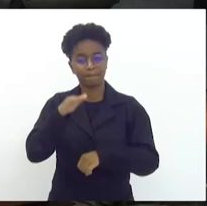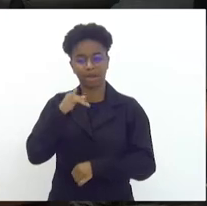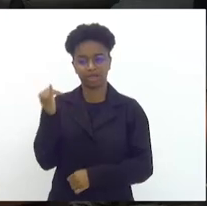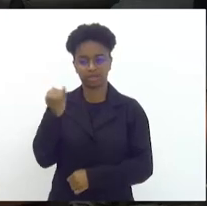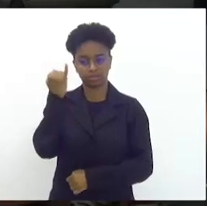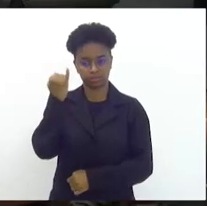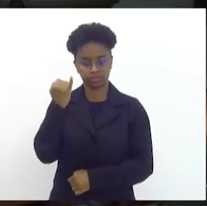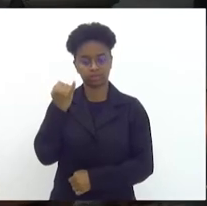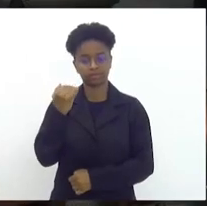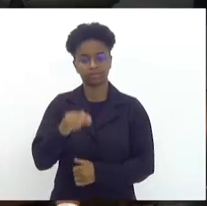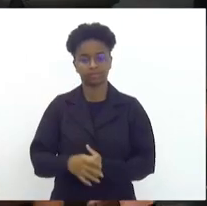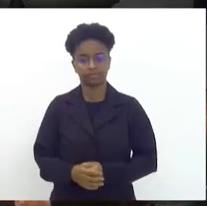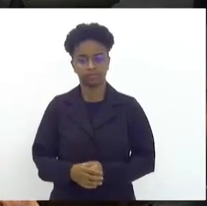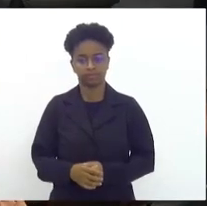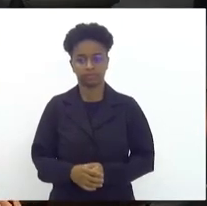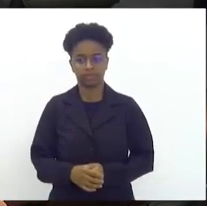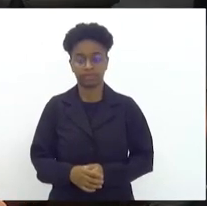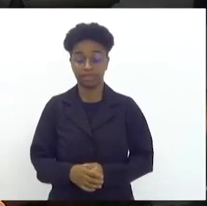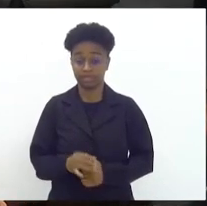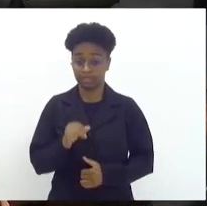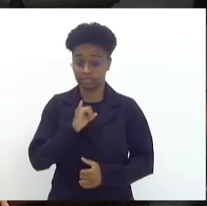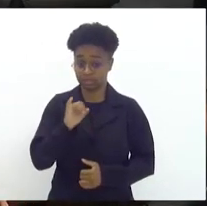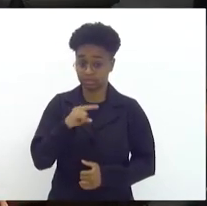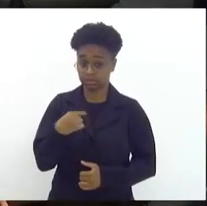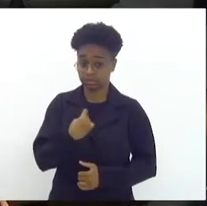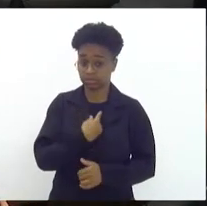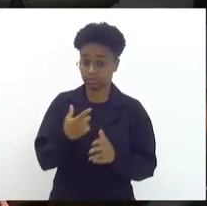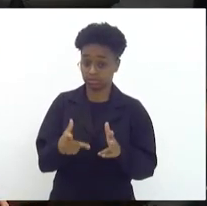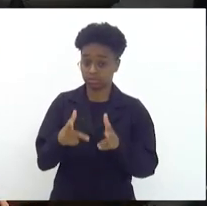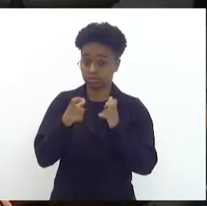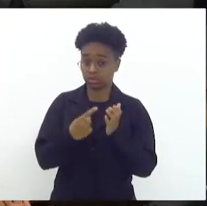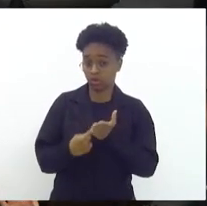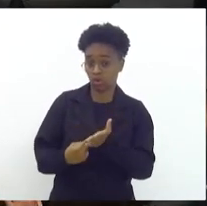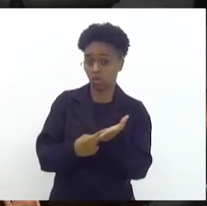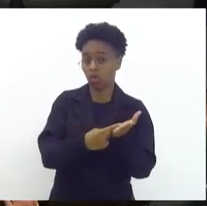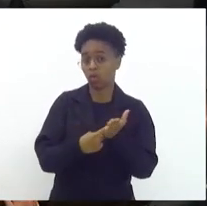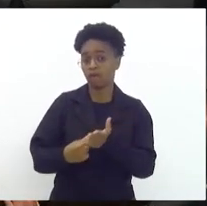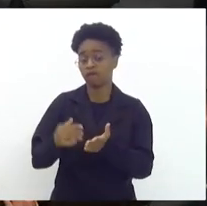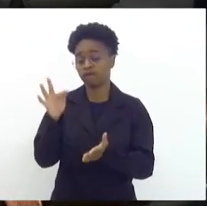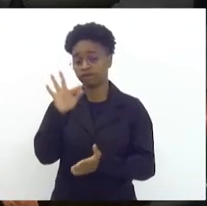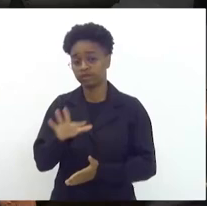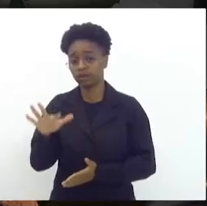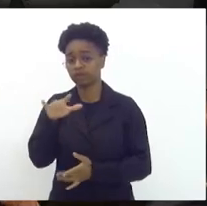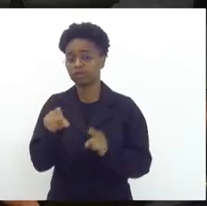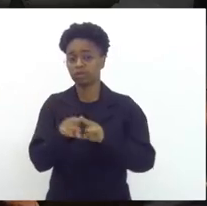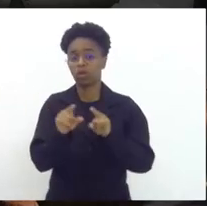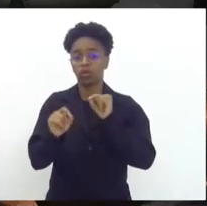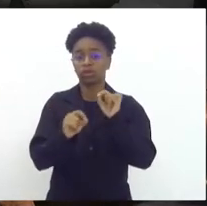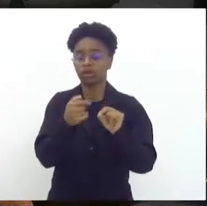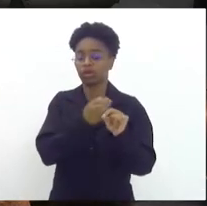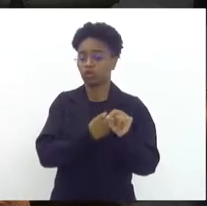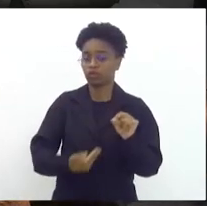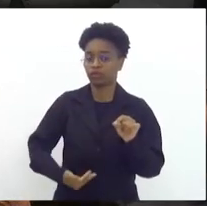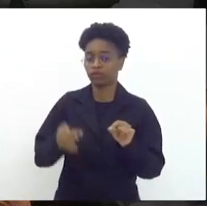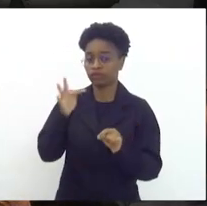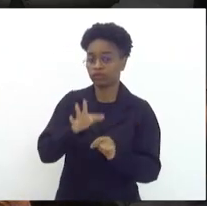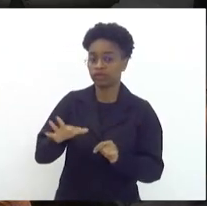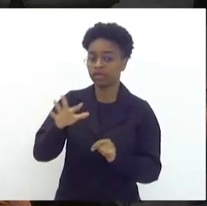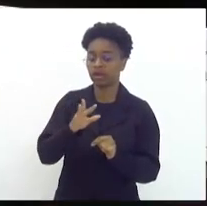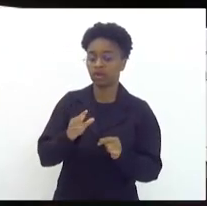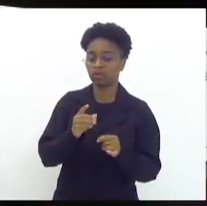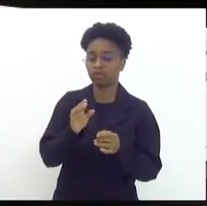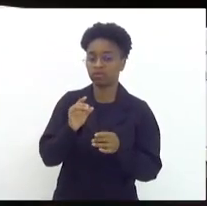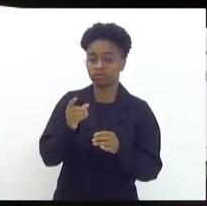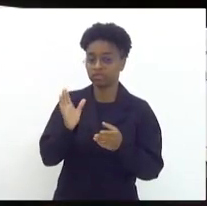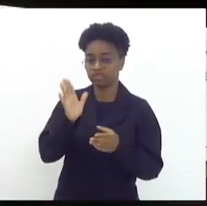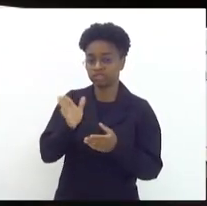ou seja quer dizer Se nós formos olhar pelo parque ser negativo e pelo que o governo federal hoje arrecado devolve isso para